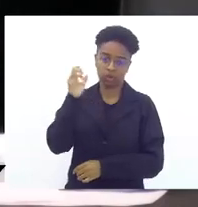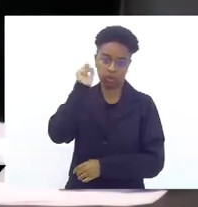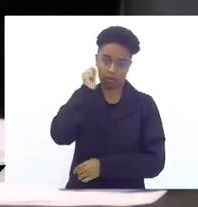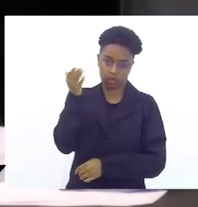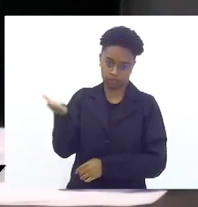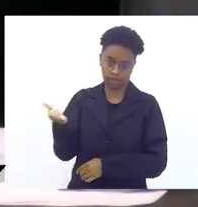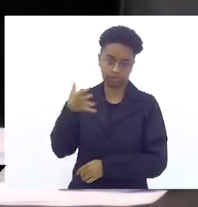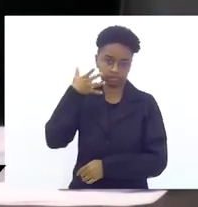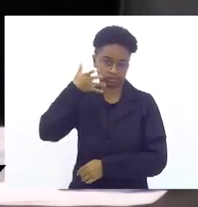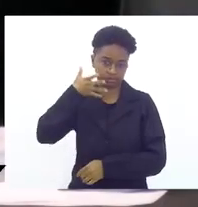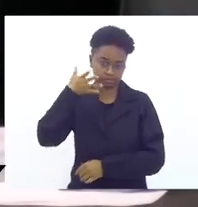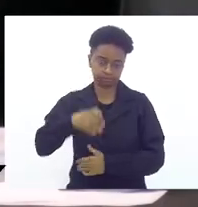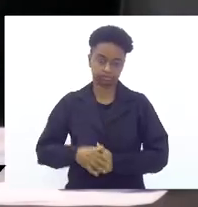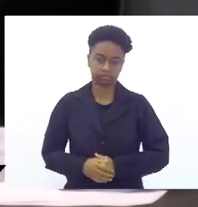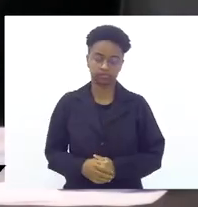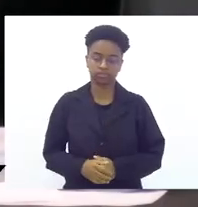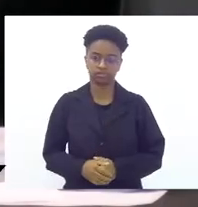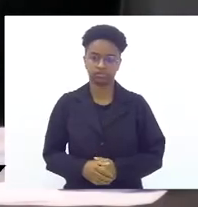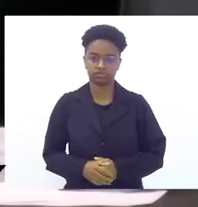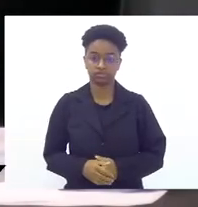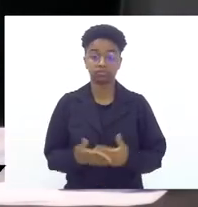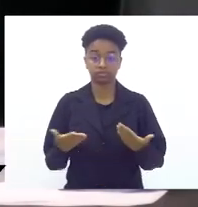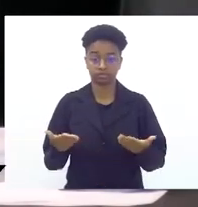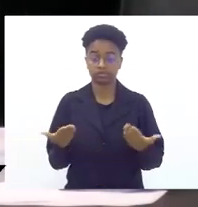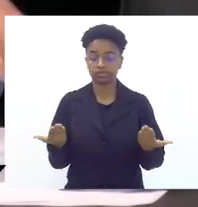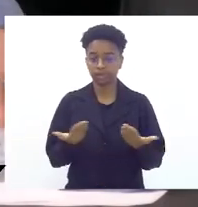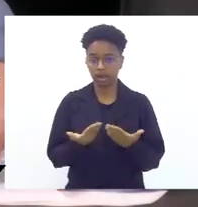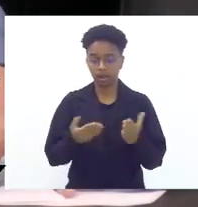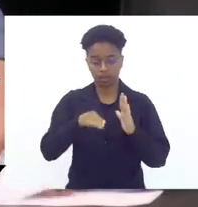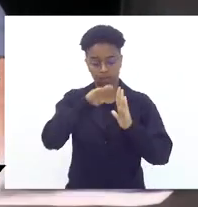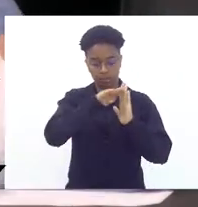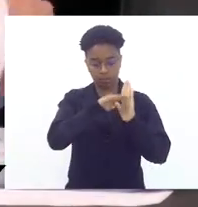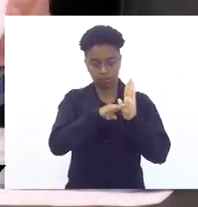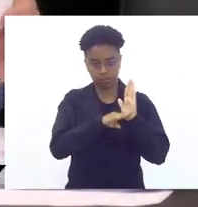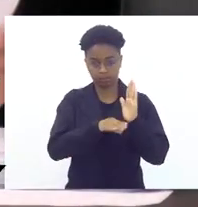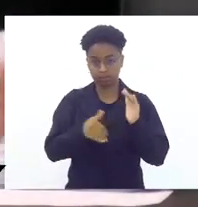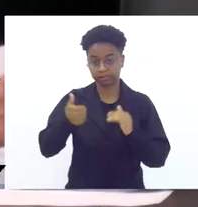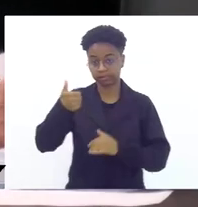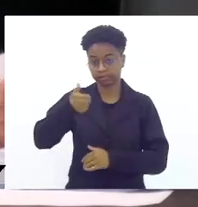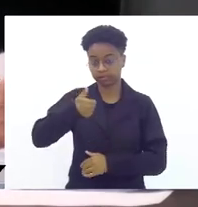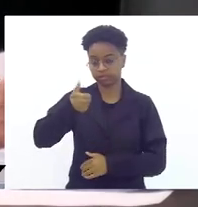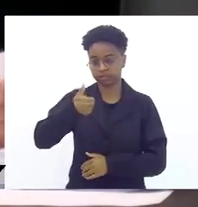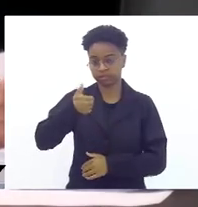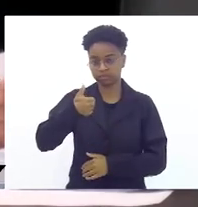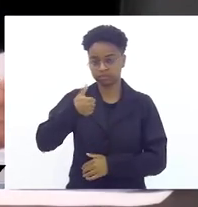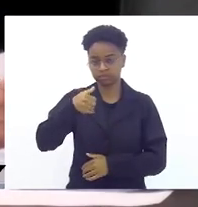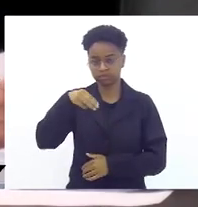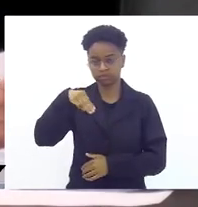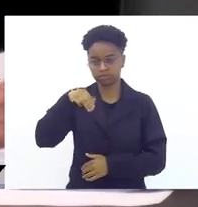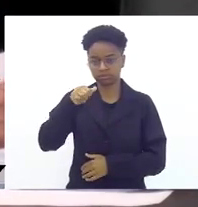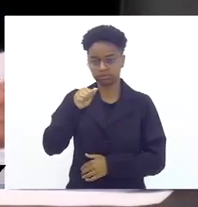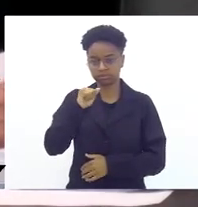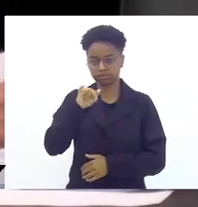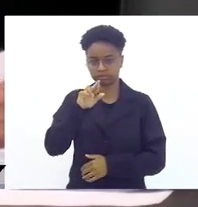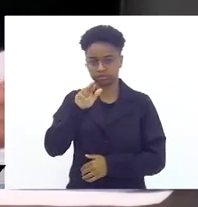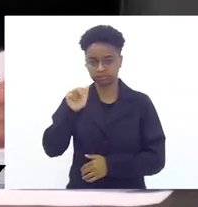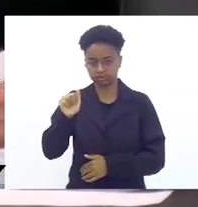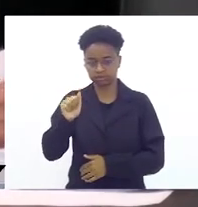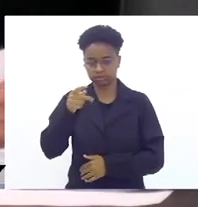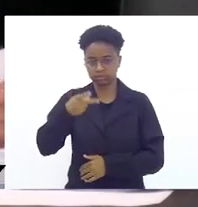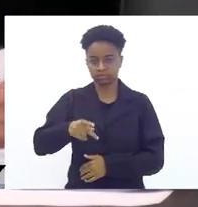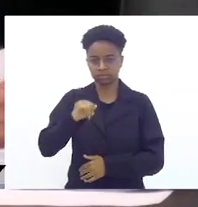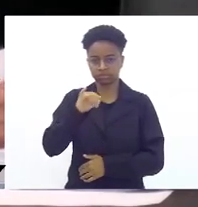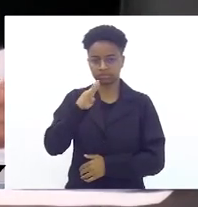bom pessoal então pela ordem aqui a primeira é a maneira Fernandes da